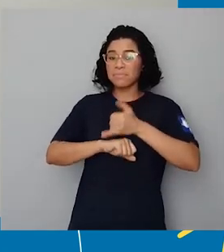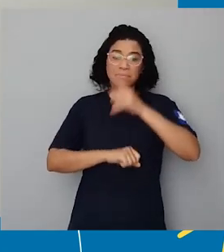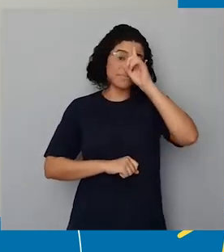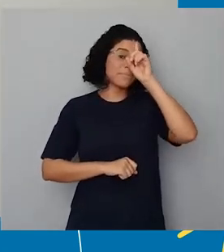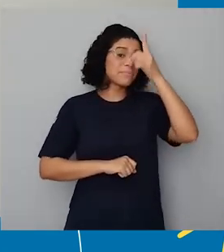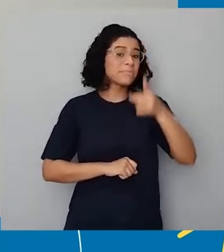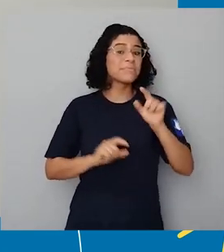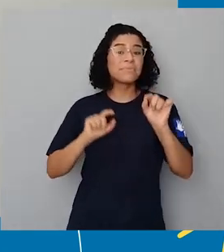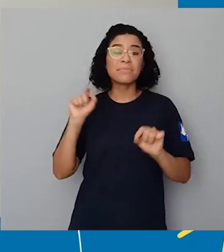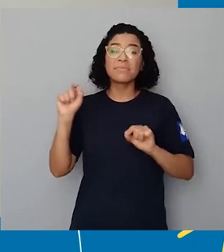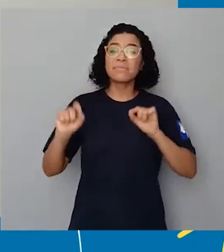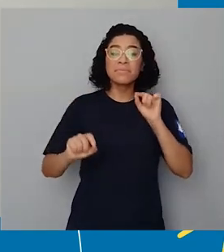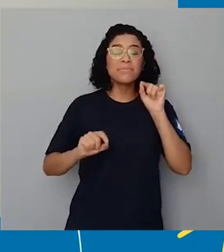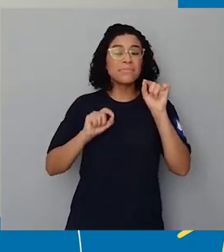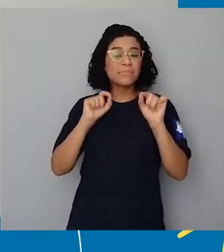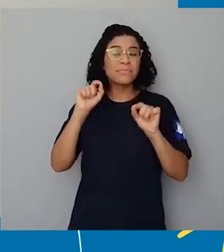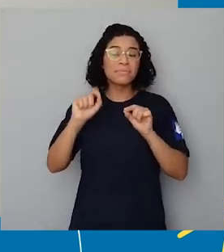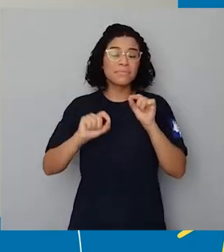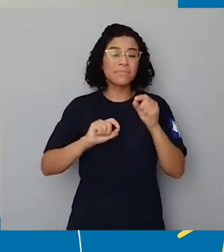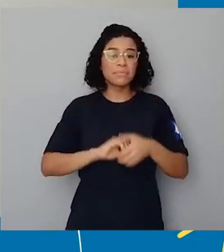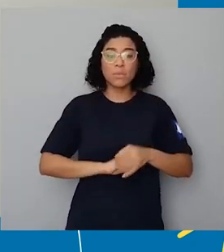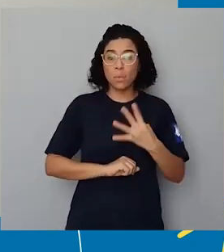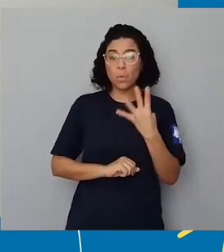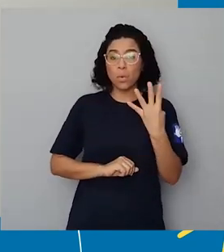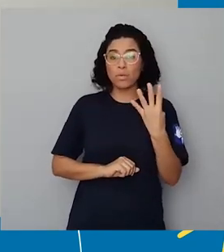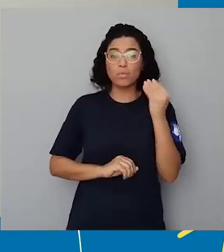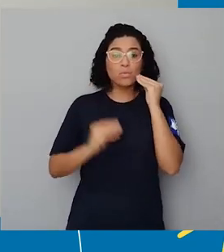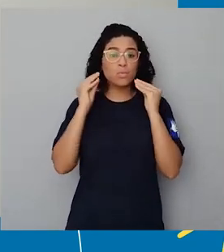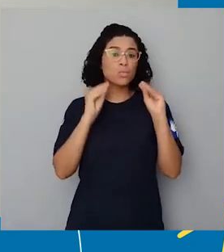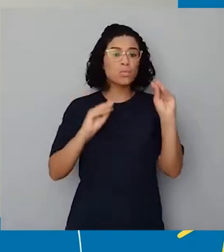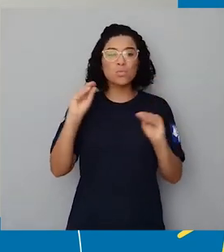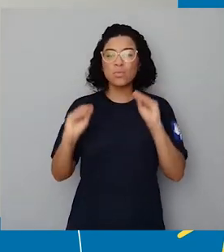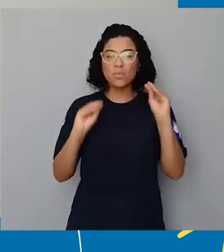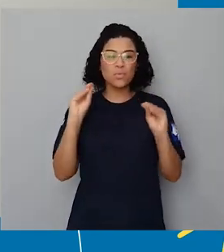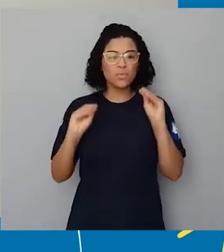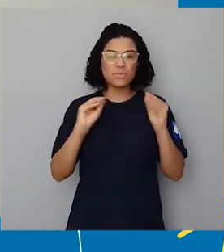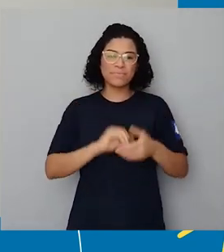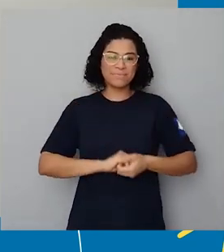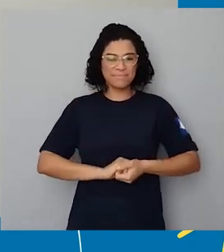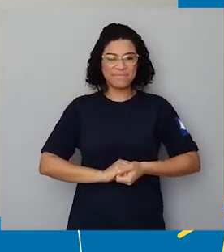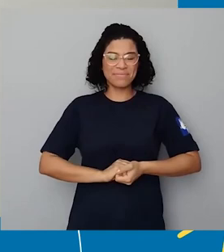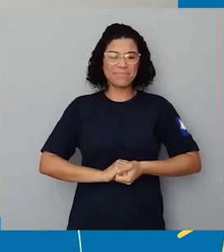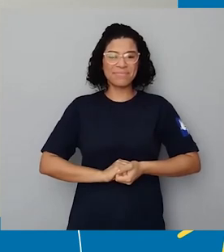Meu mestre mandou fazer o quê? Mandar quatro beijocas bem gostosas.